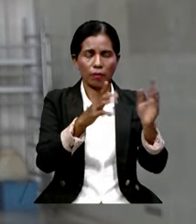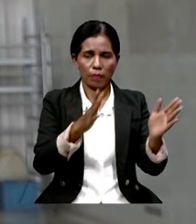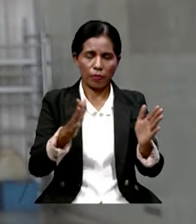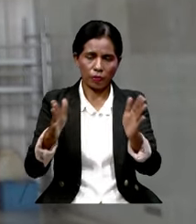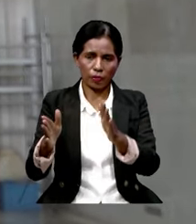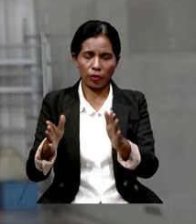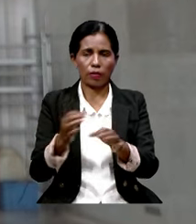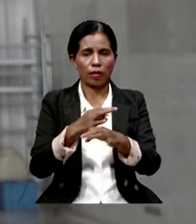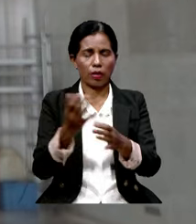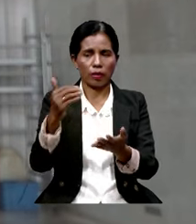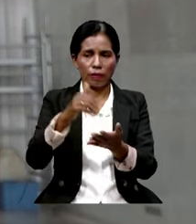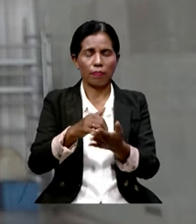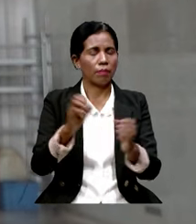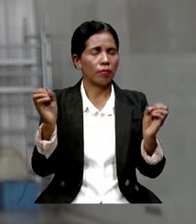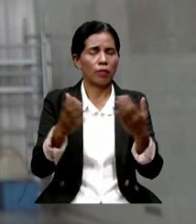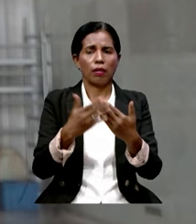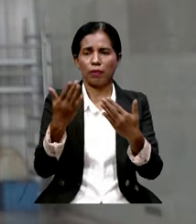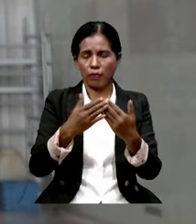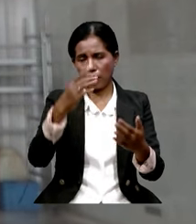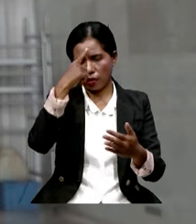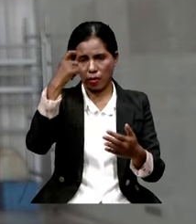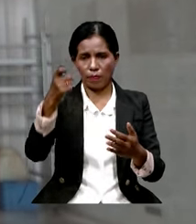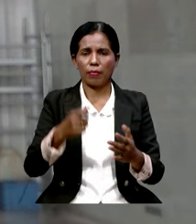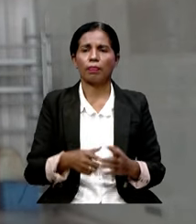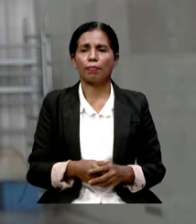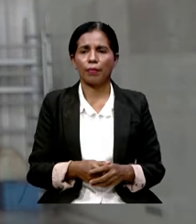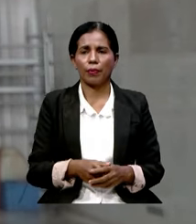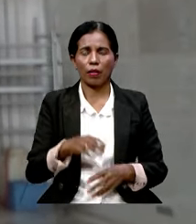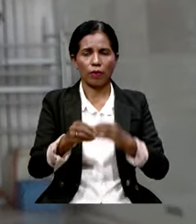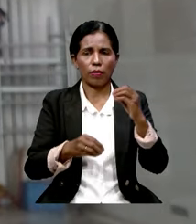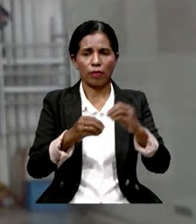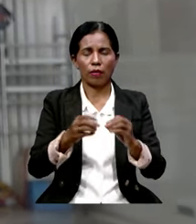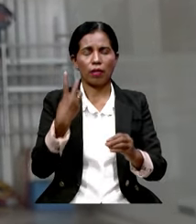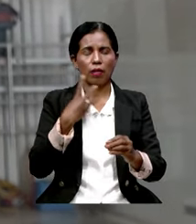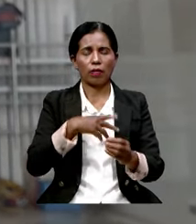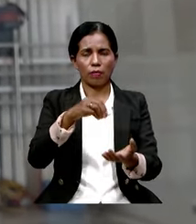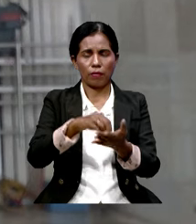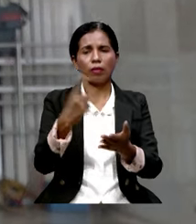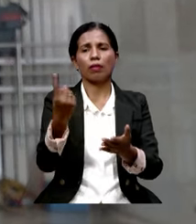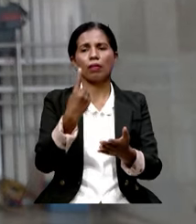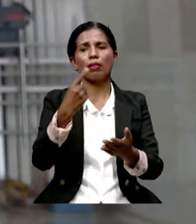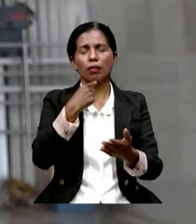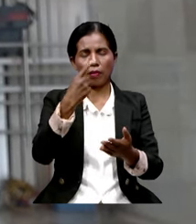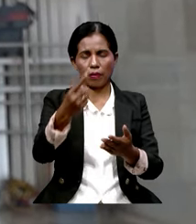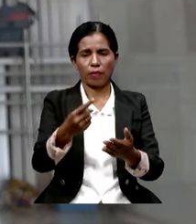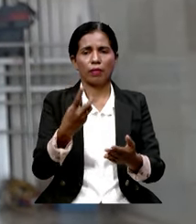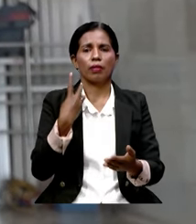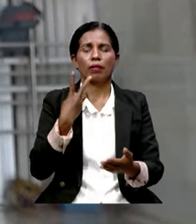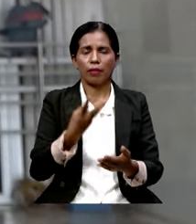normaliza. Mesla fasil tamba kasta nebe kau sempre koloka kata ita